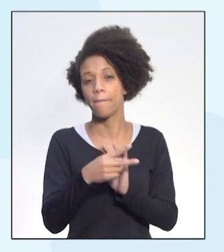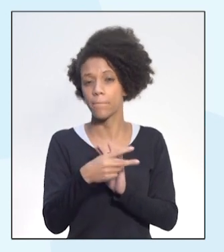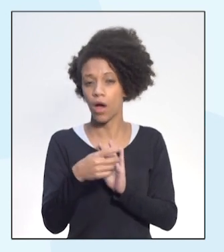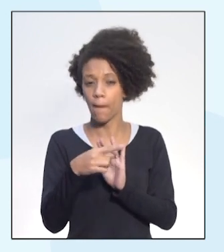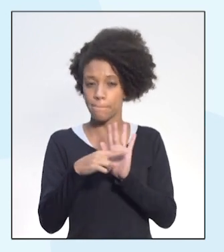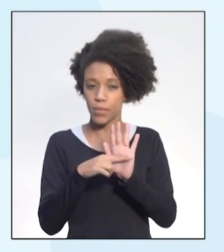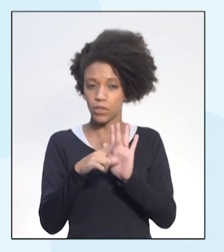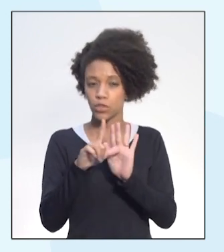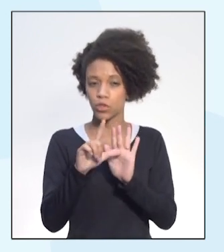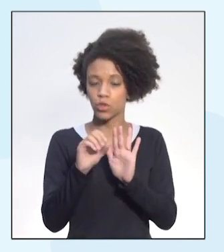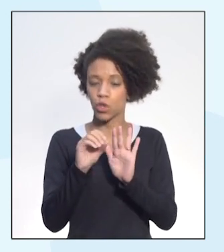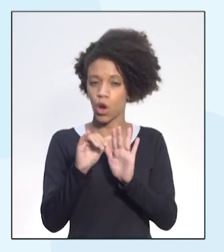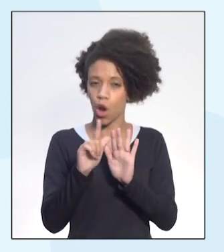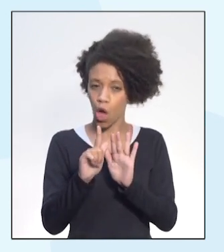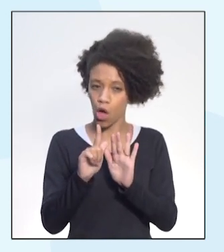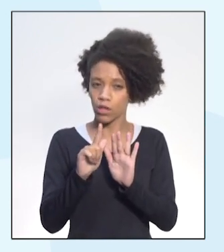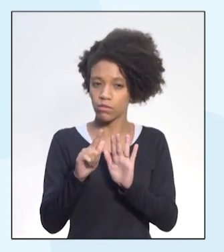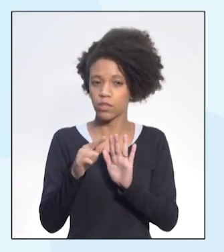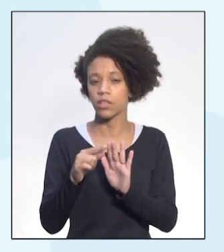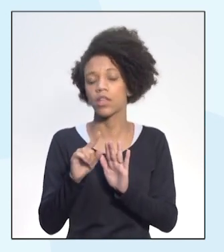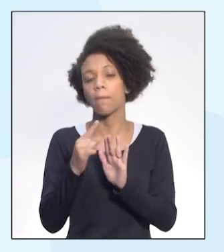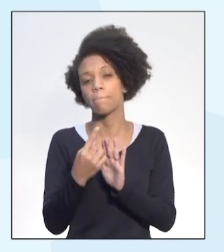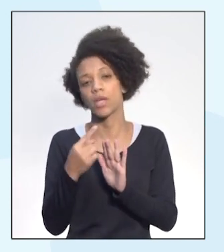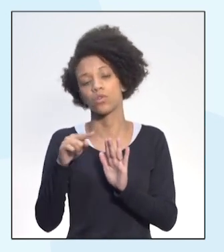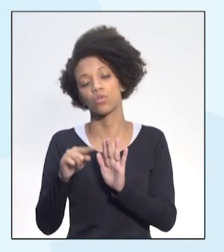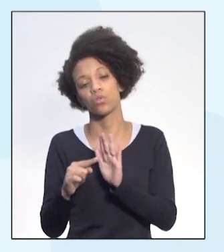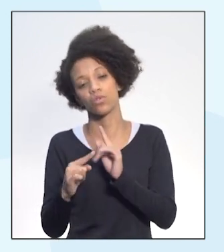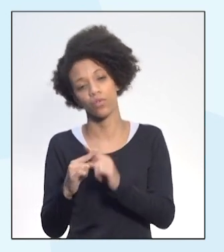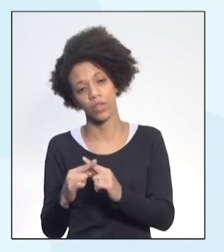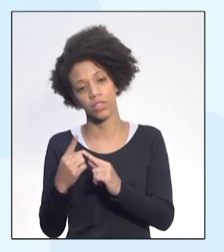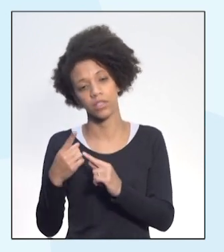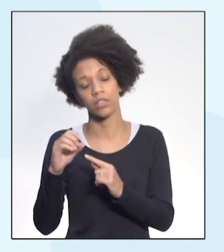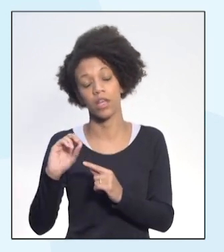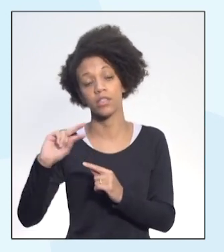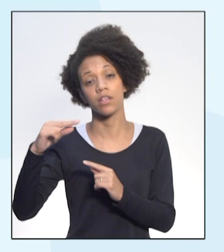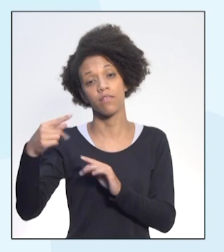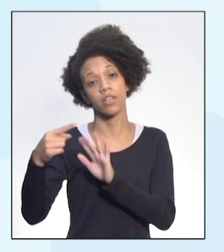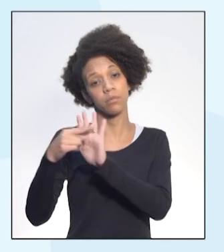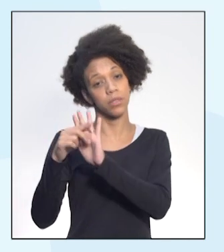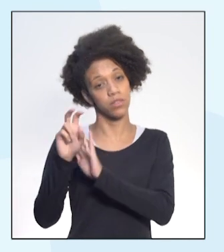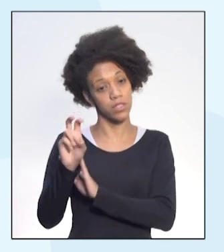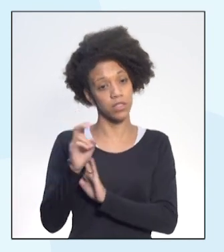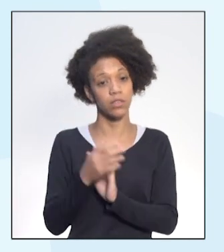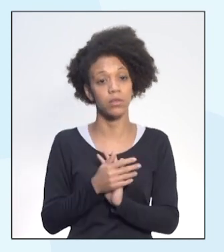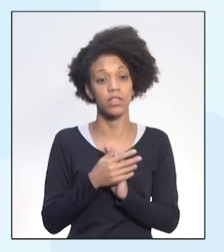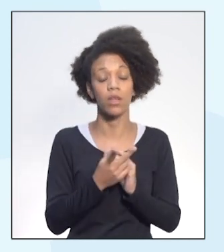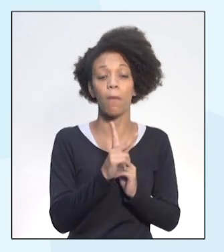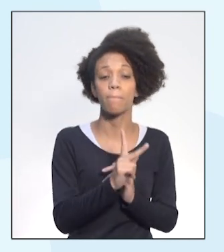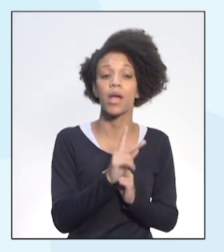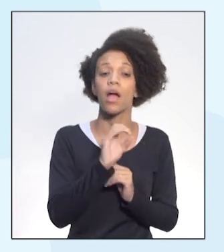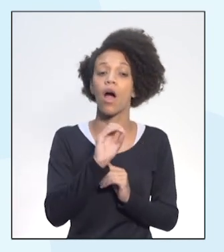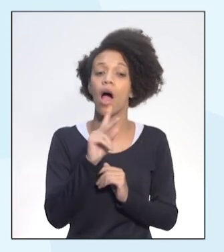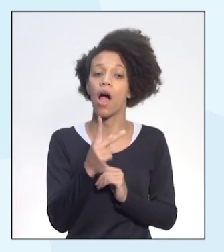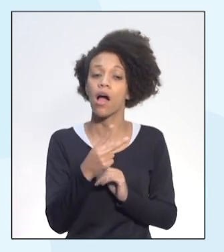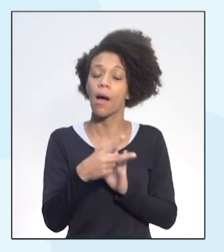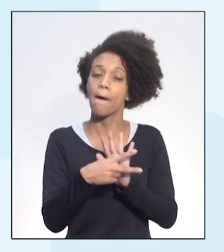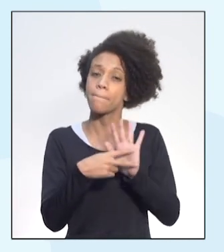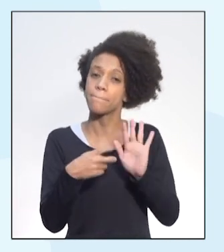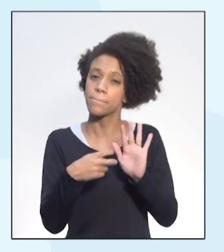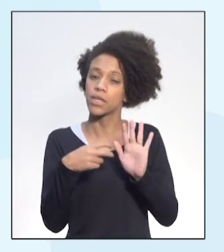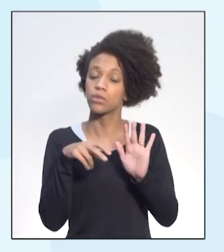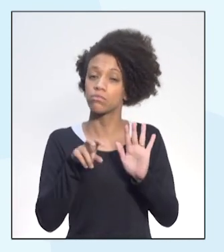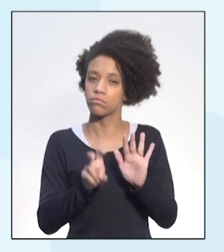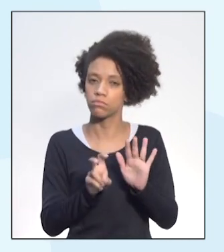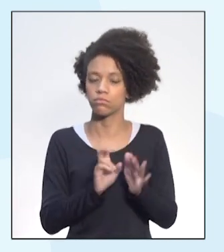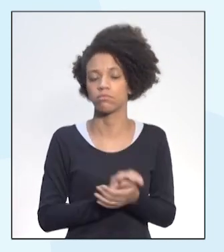5, então, o meu POH vai ser o quê? Menos log concentração 1 vezes 10 a